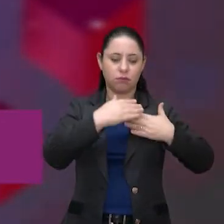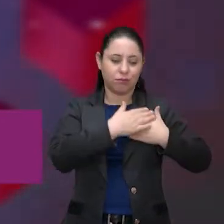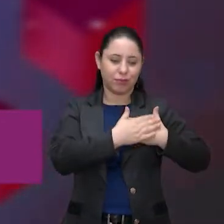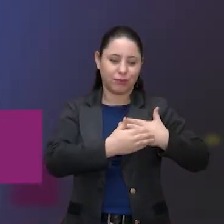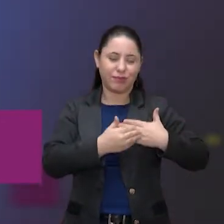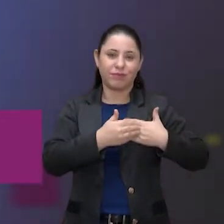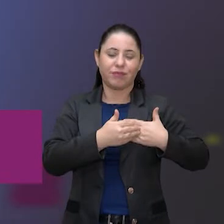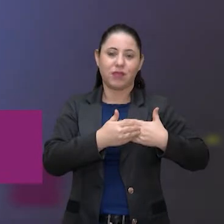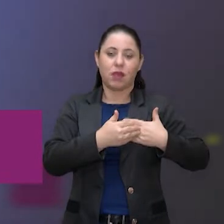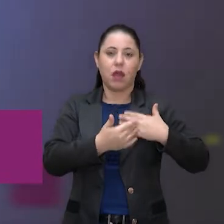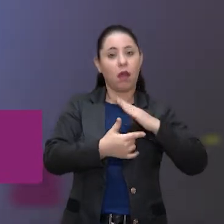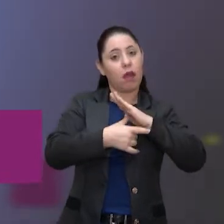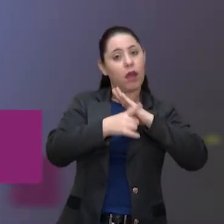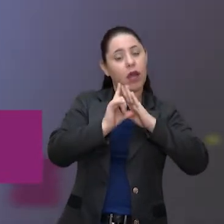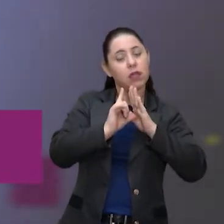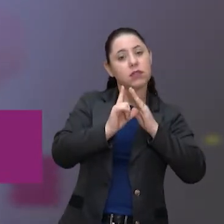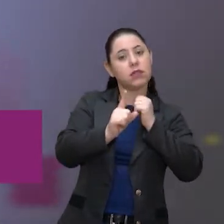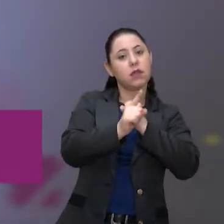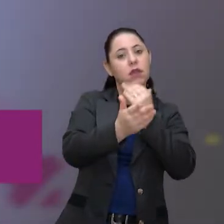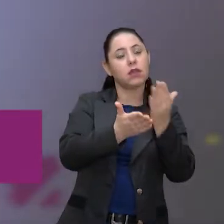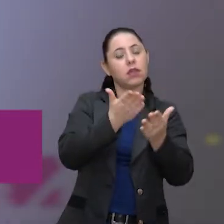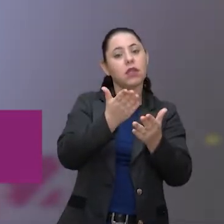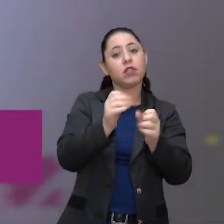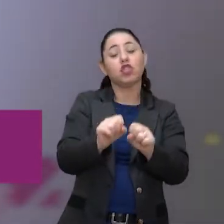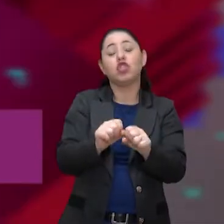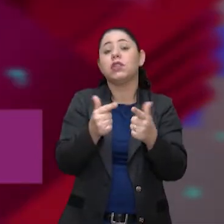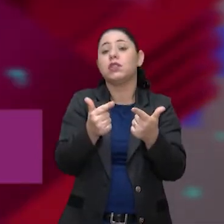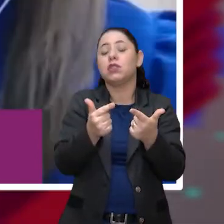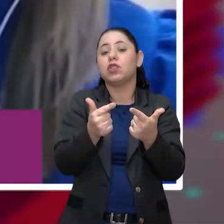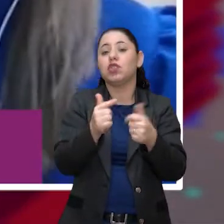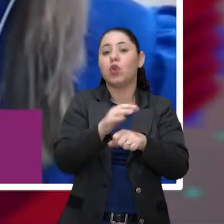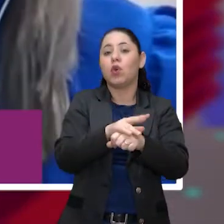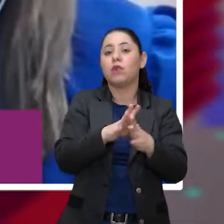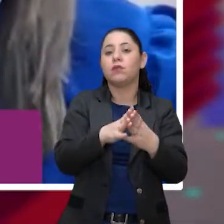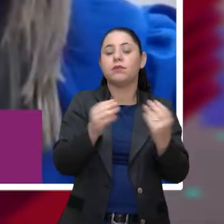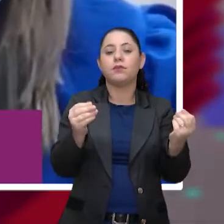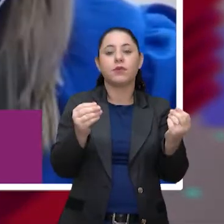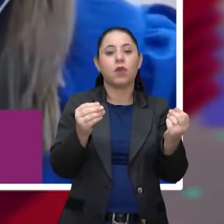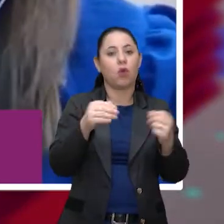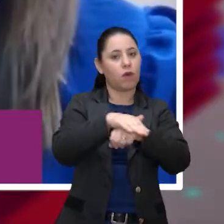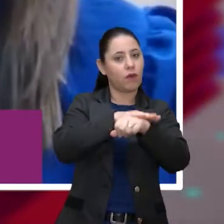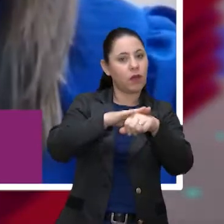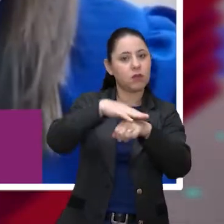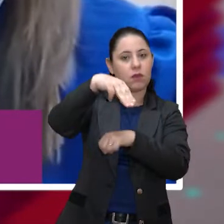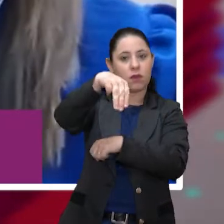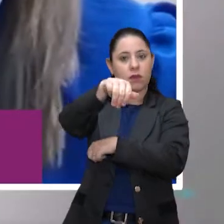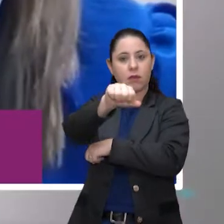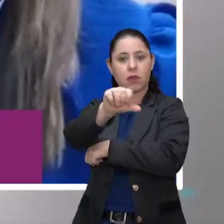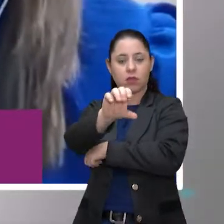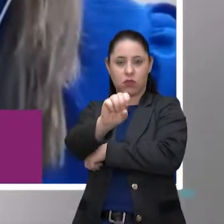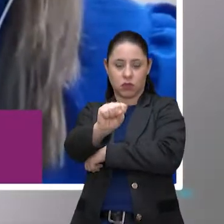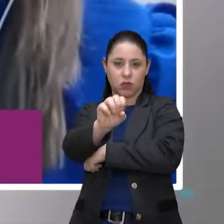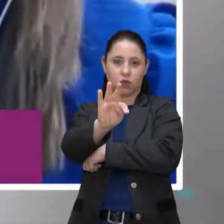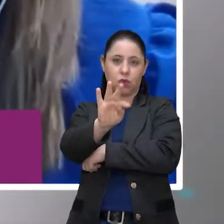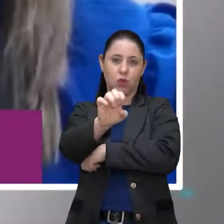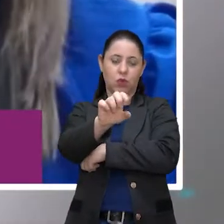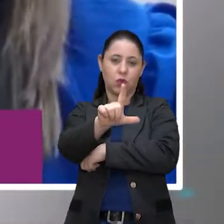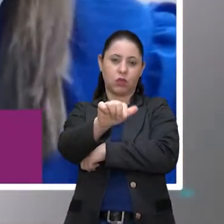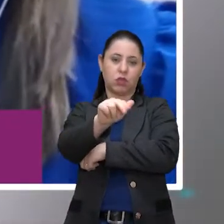diagnóstico precoce, protocolo de tratamento e chance de cura. Converso com a mastologista